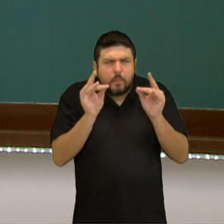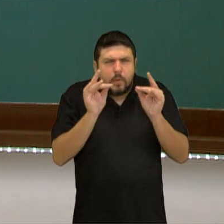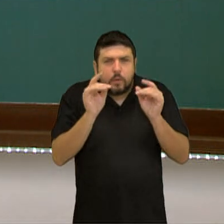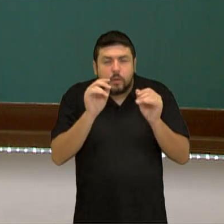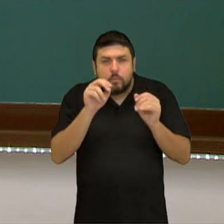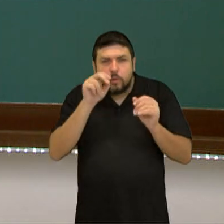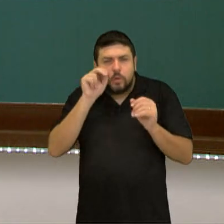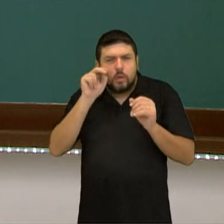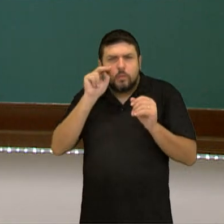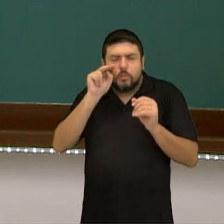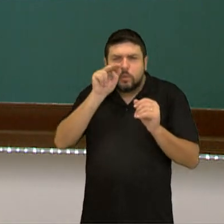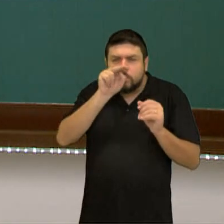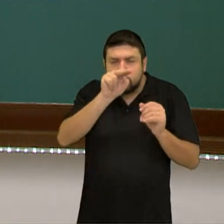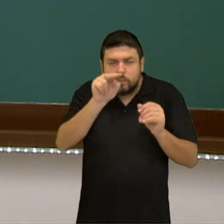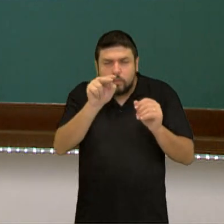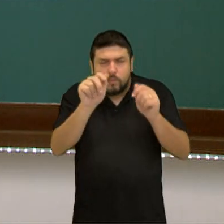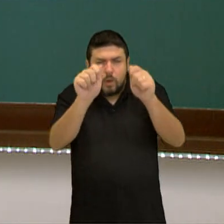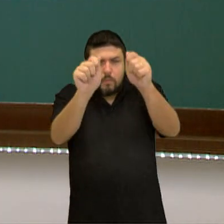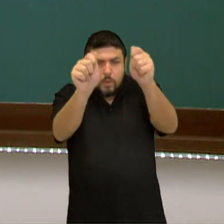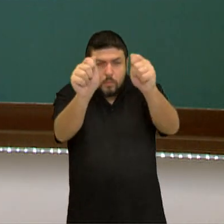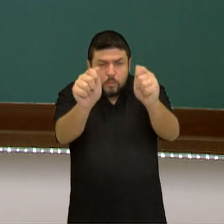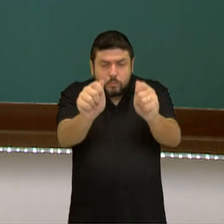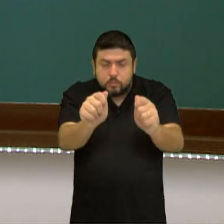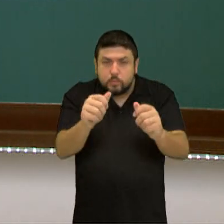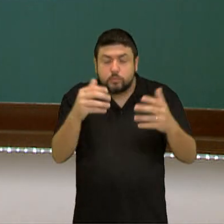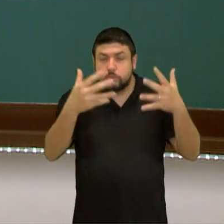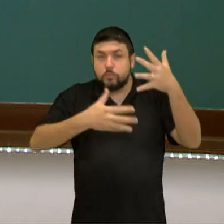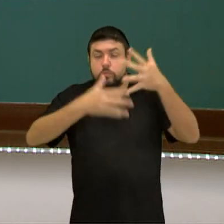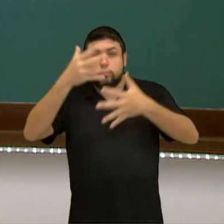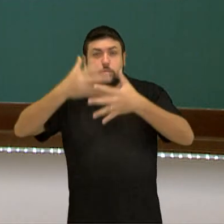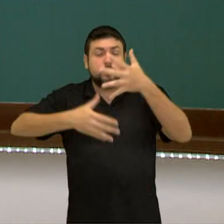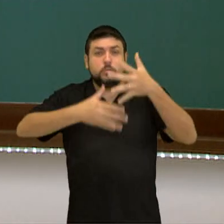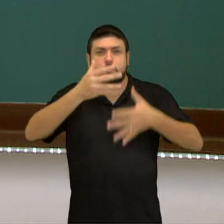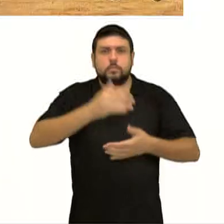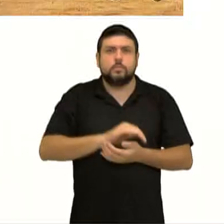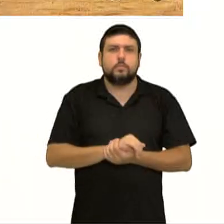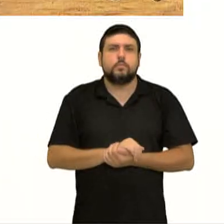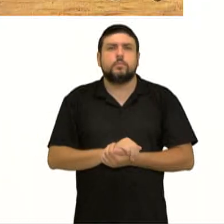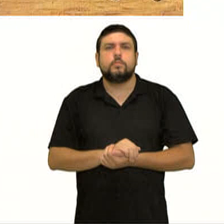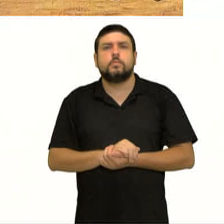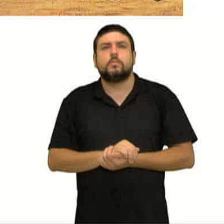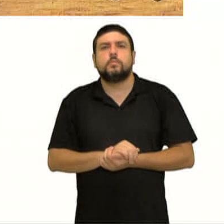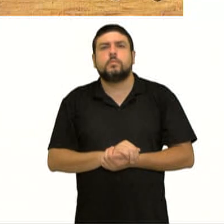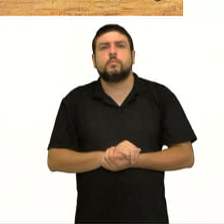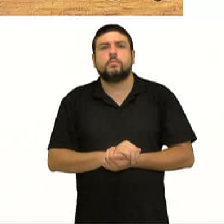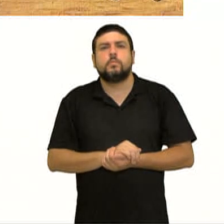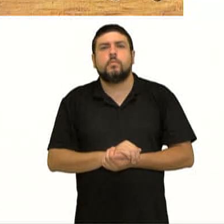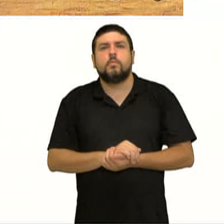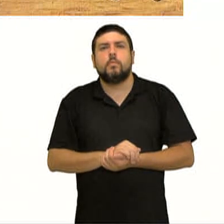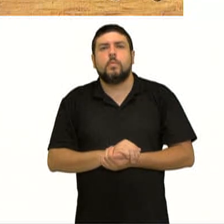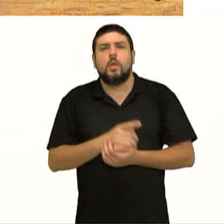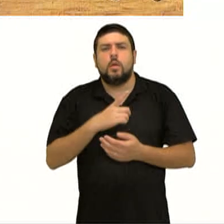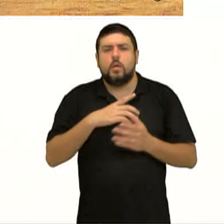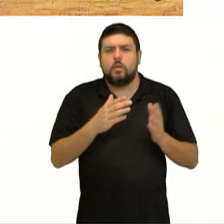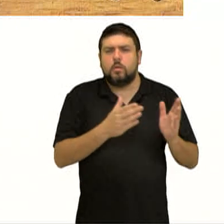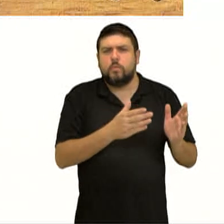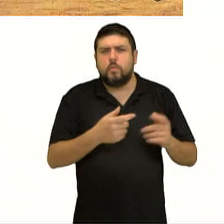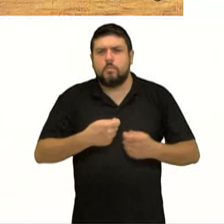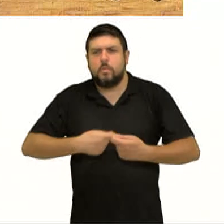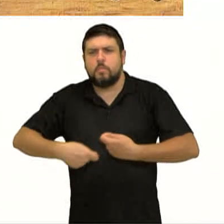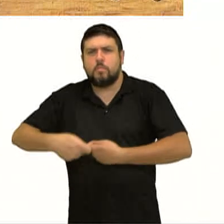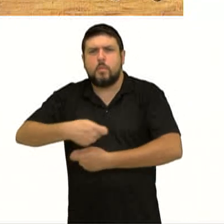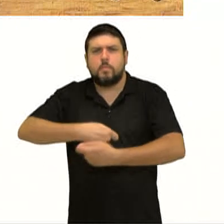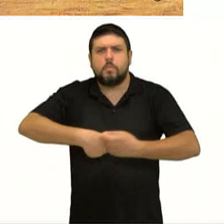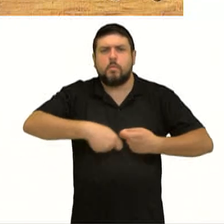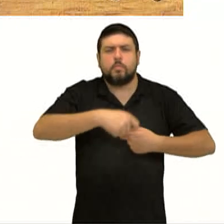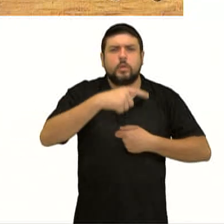própria imagem do santo ali no meio, né? Aí a gente tem o ciclo da cana, né? Companhia Comercial de Pernambuco